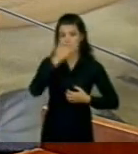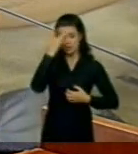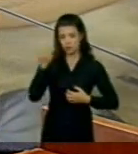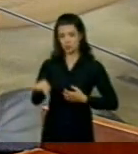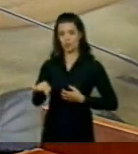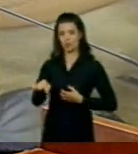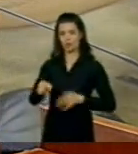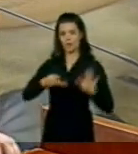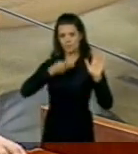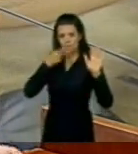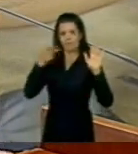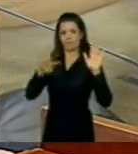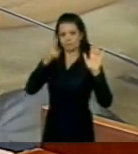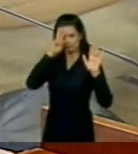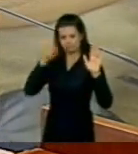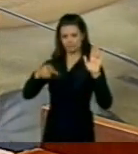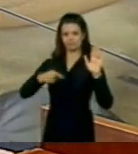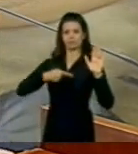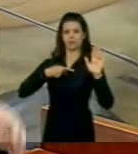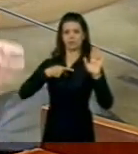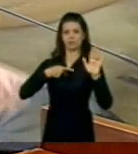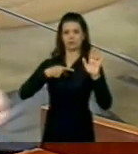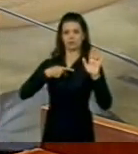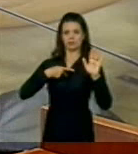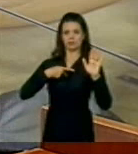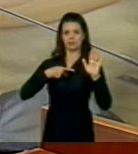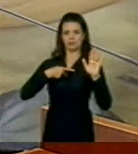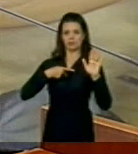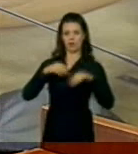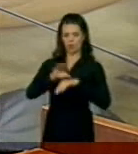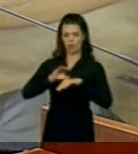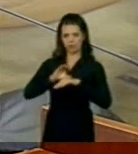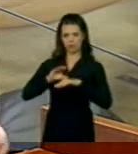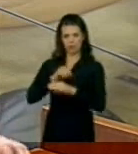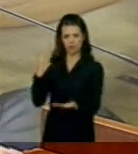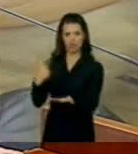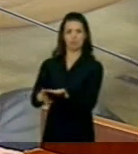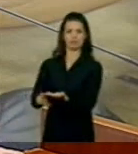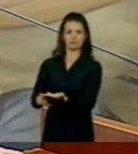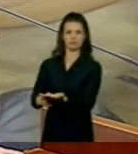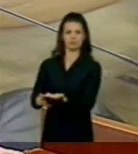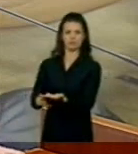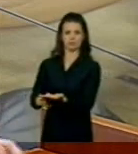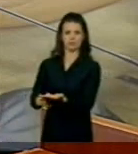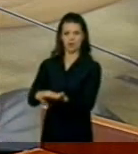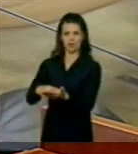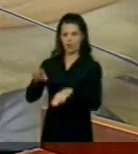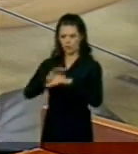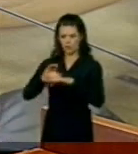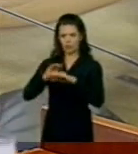juramento individualmente realizado, o cumprimento da Constituição, fazer com que ela seja cumprida,